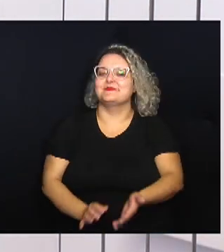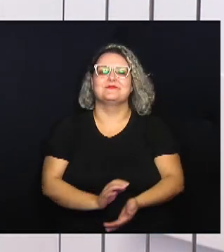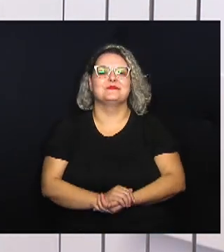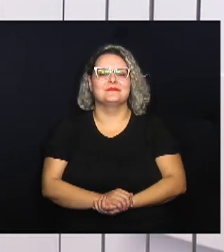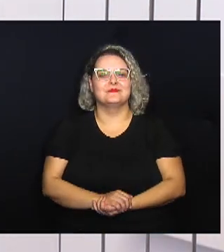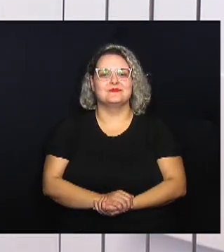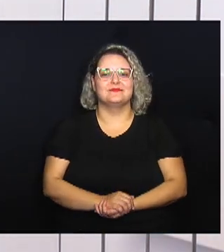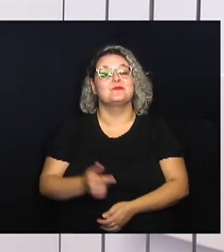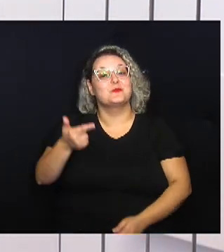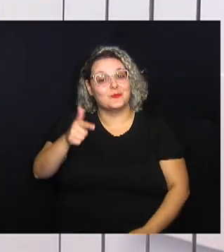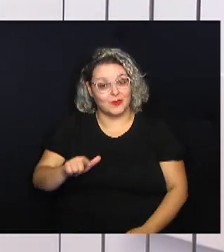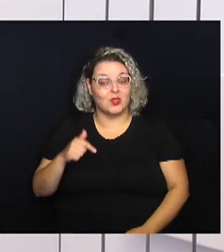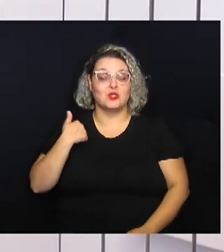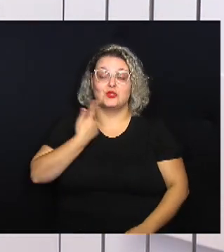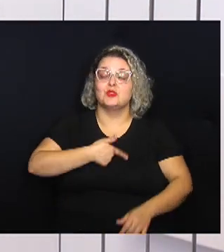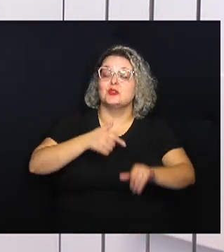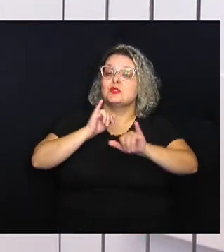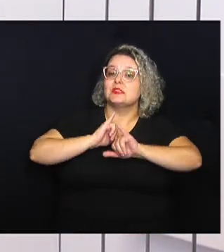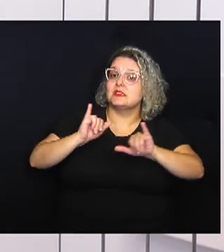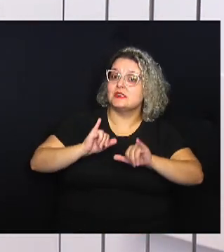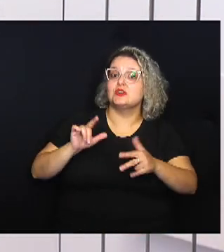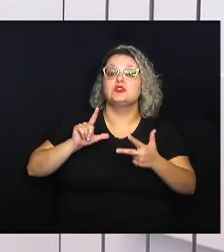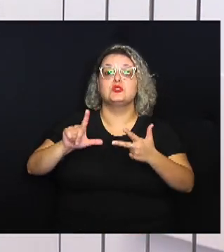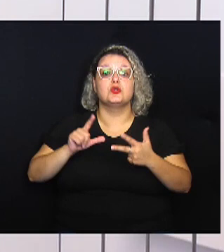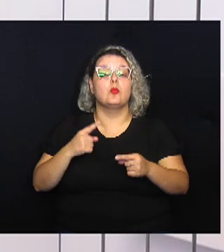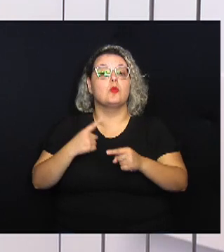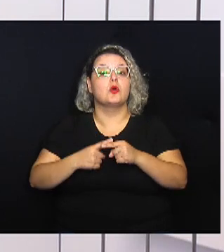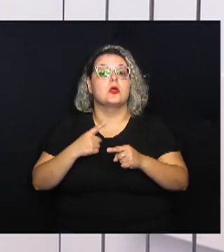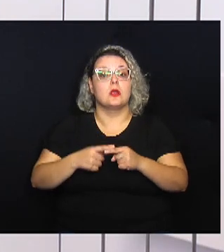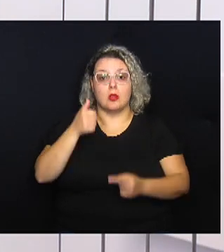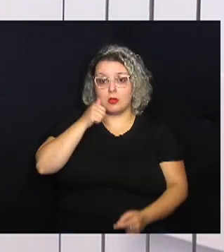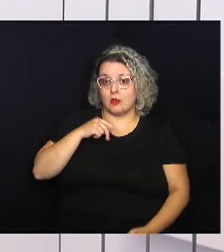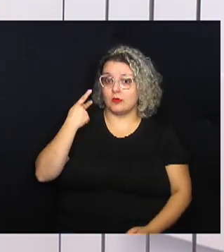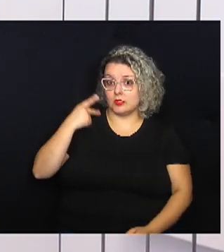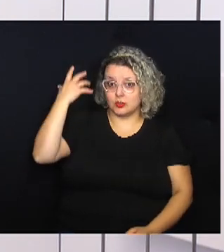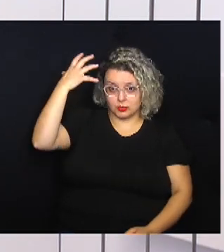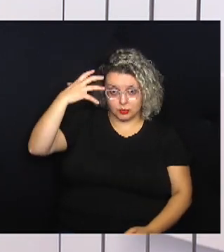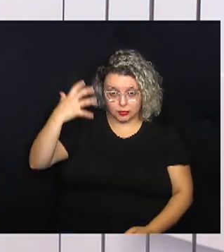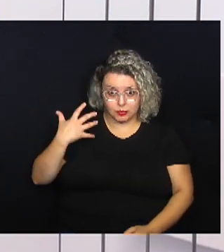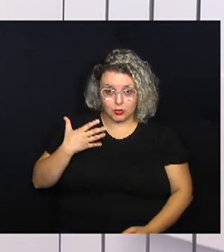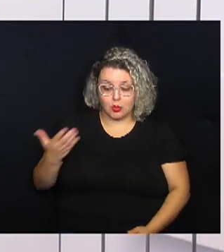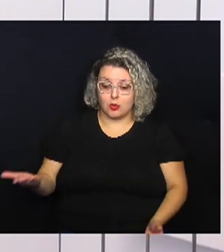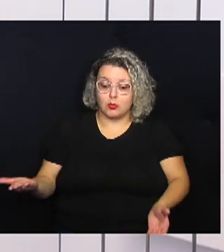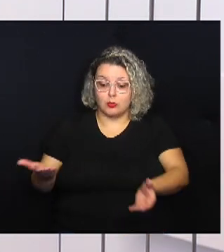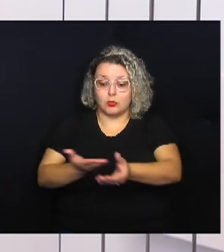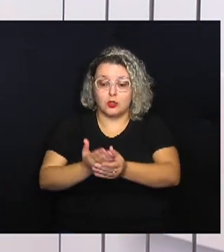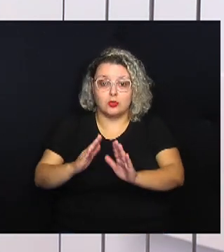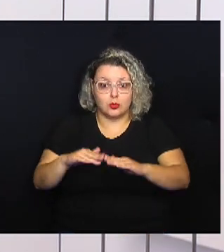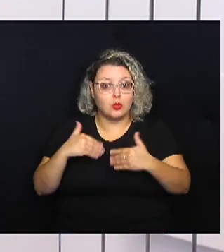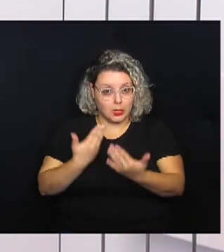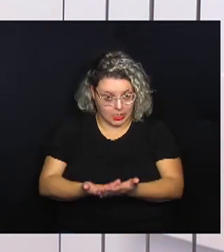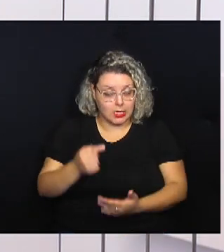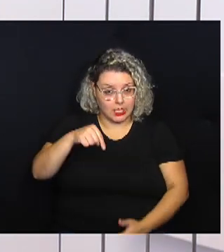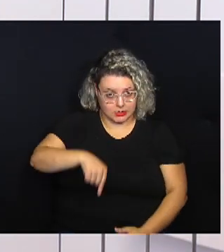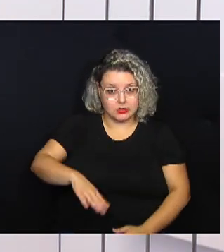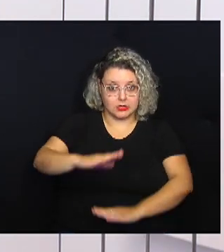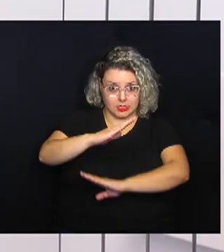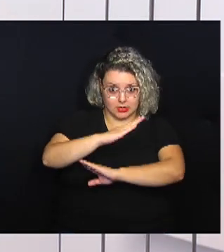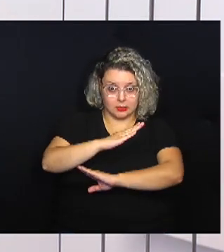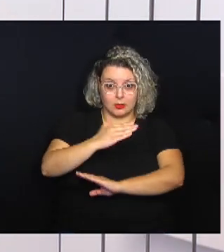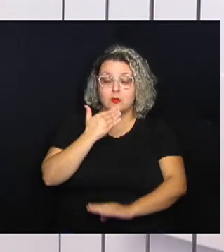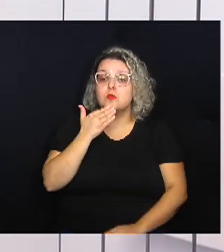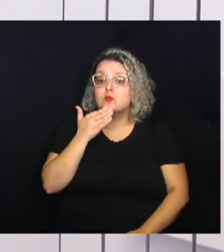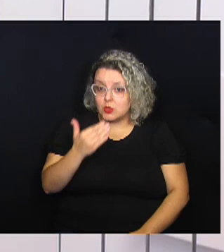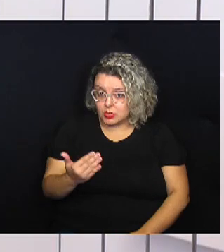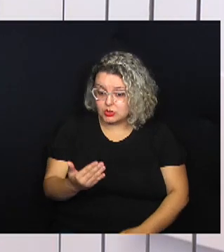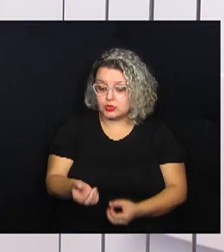a gente segue aqui com as notícias do Legislativo porque a vereadora Guida Calixto protocolon requerimento aqui na Câmara pedindo